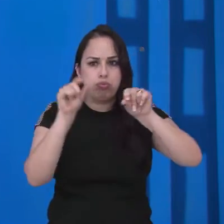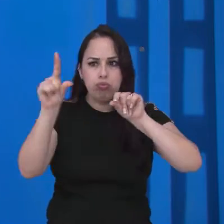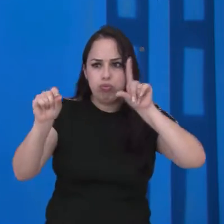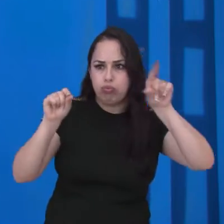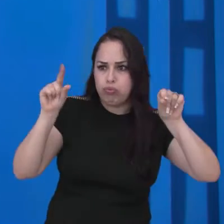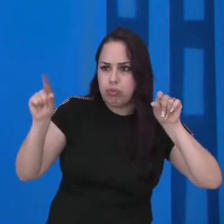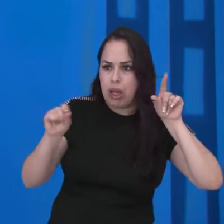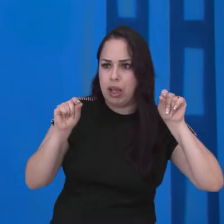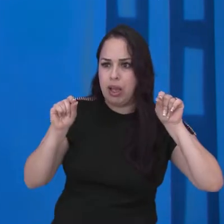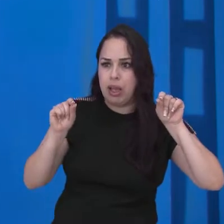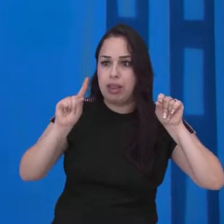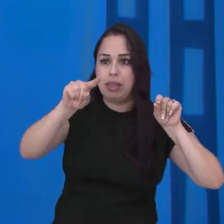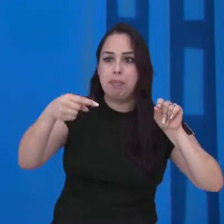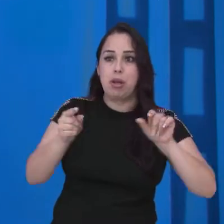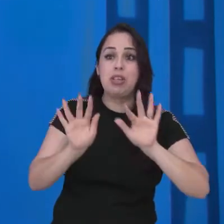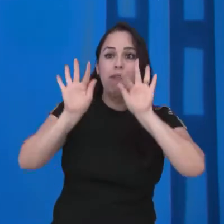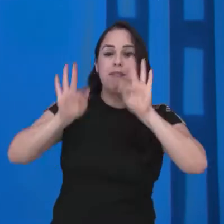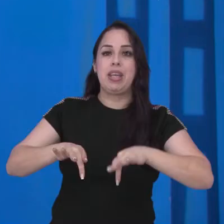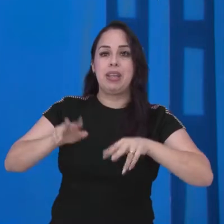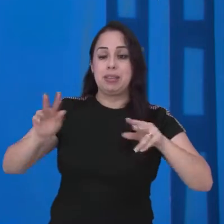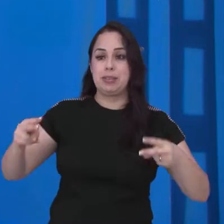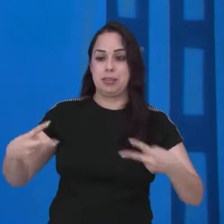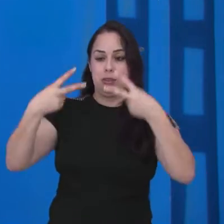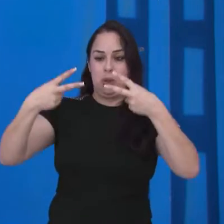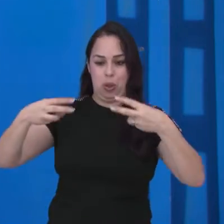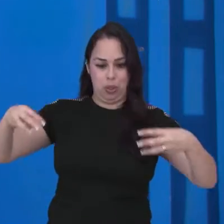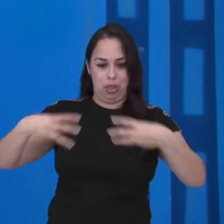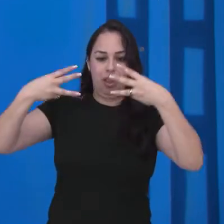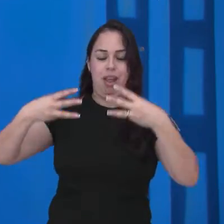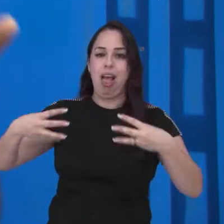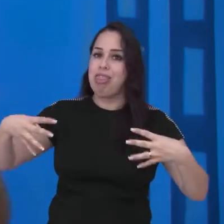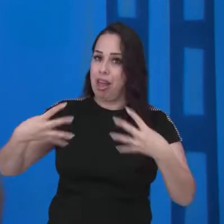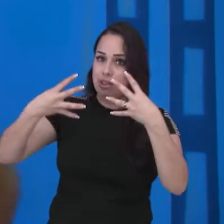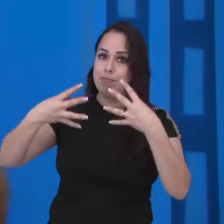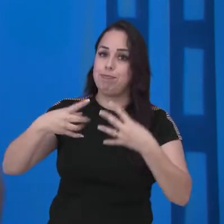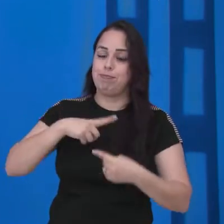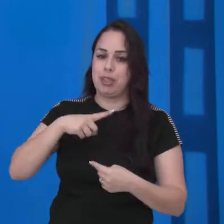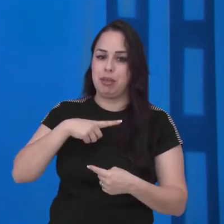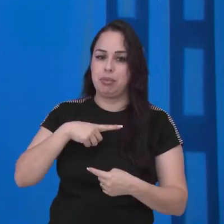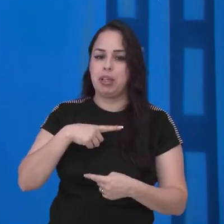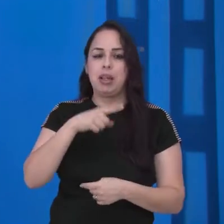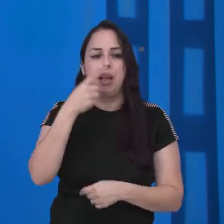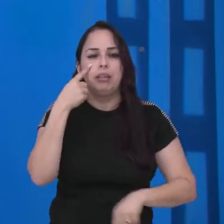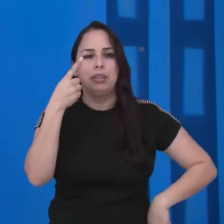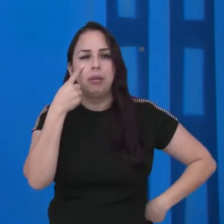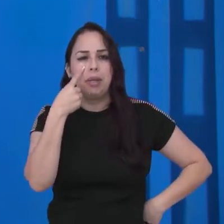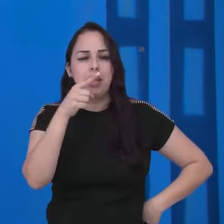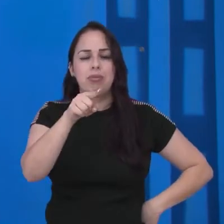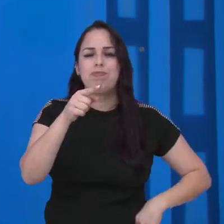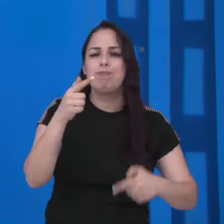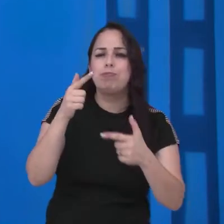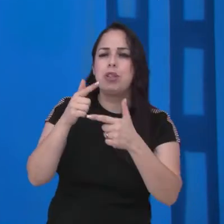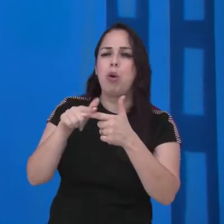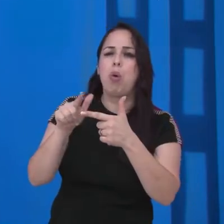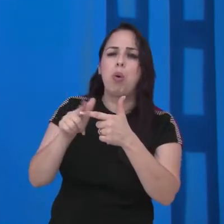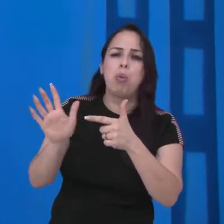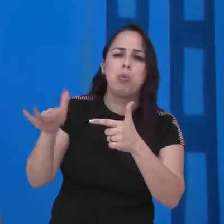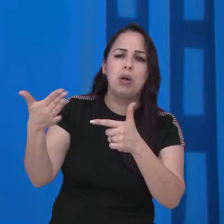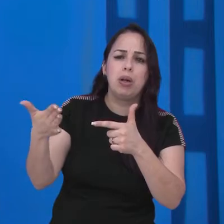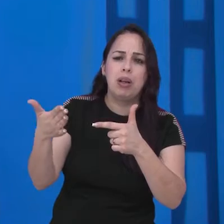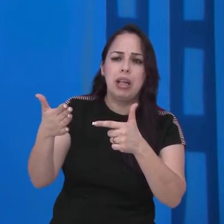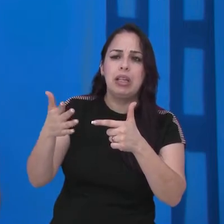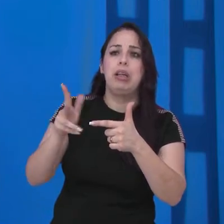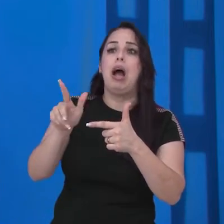ter essa final, mas a ideia é a gente criar, identificar as dificuldades que esses meninos e essas meninas têm nesse território